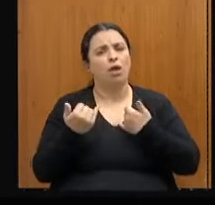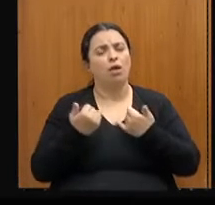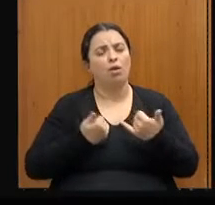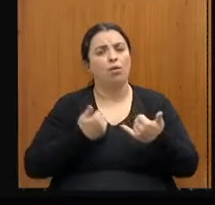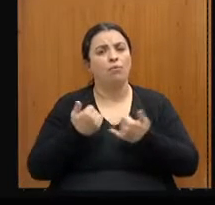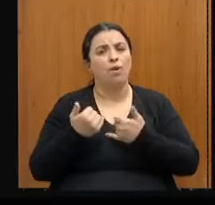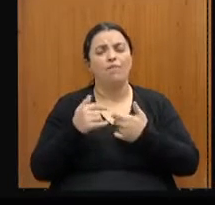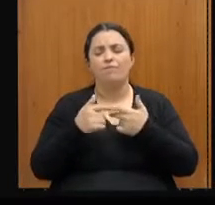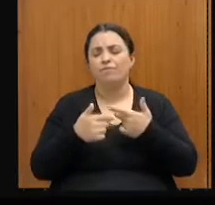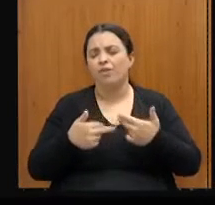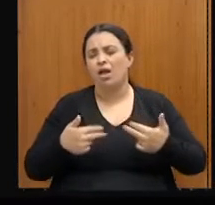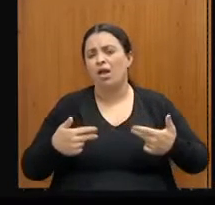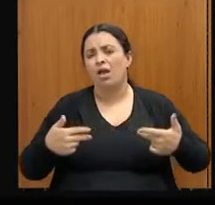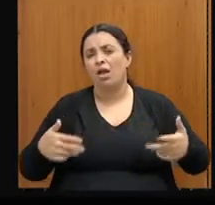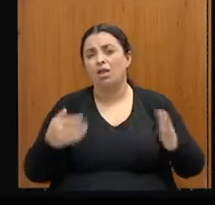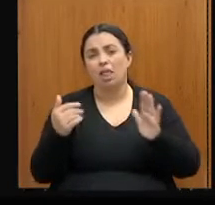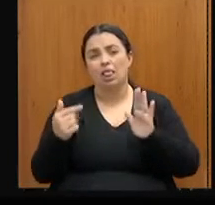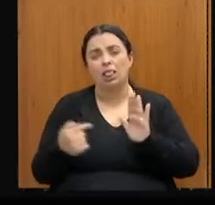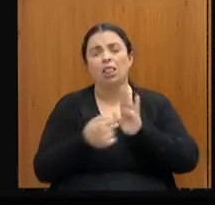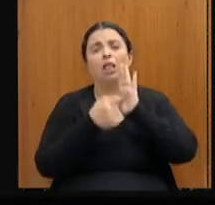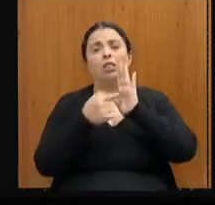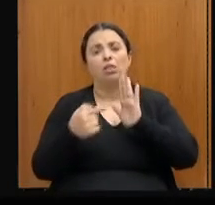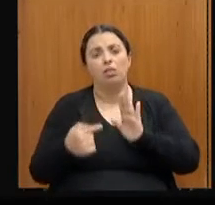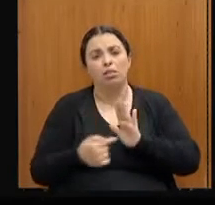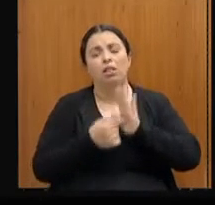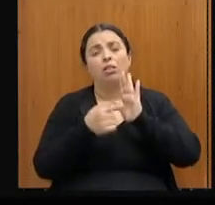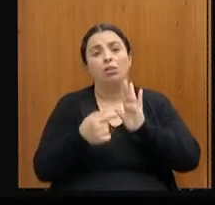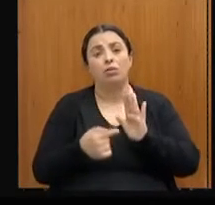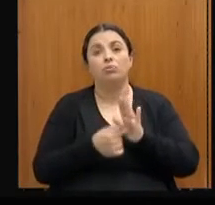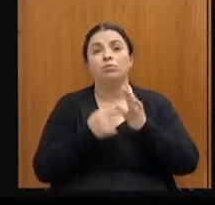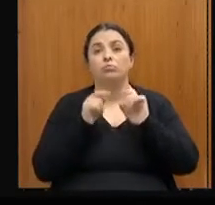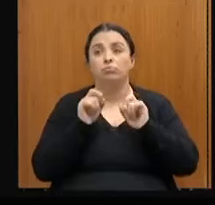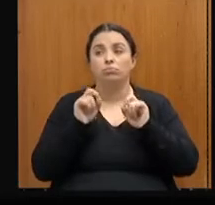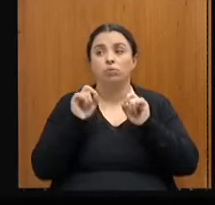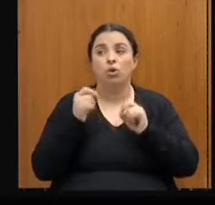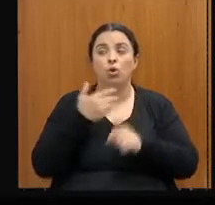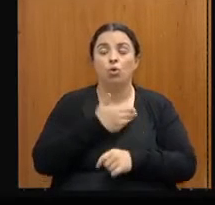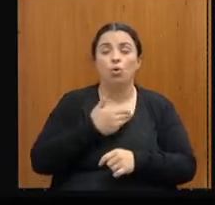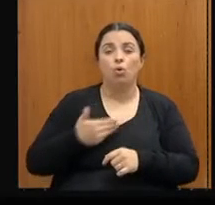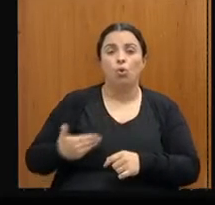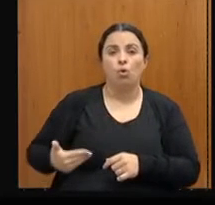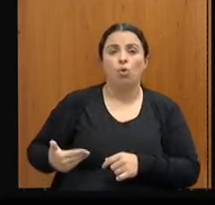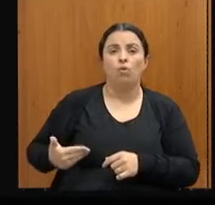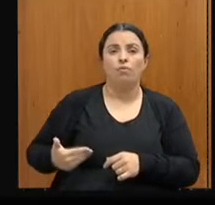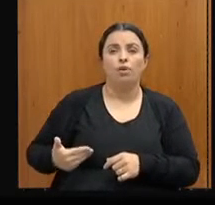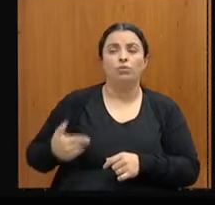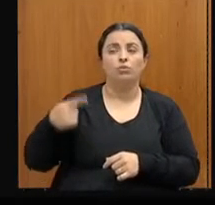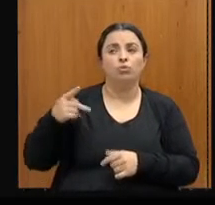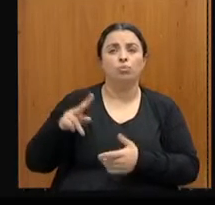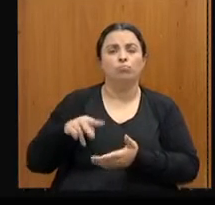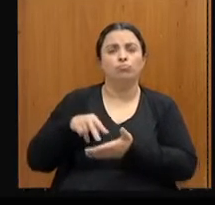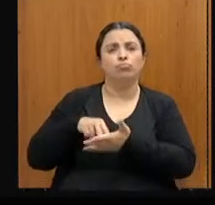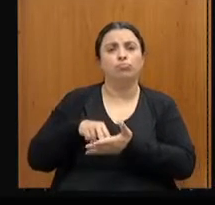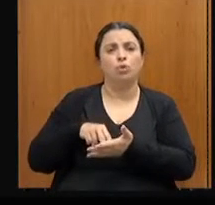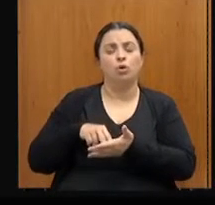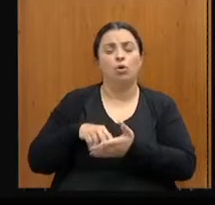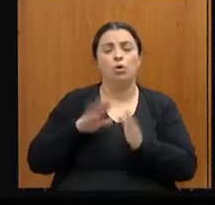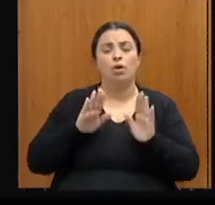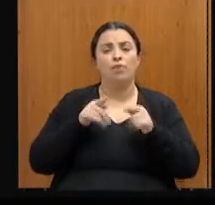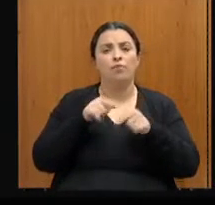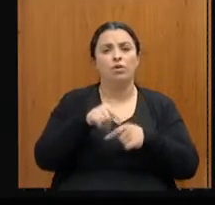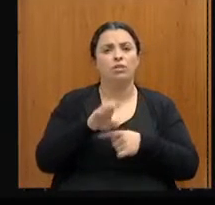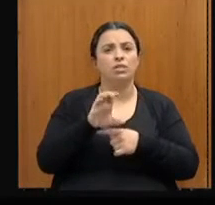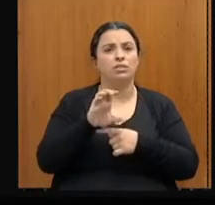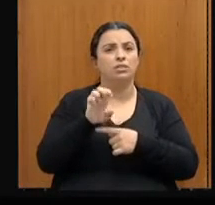bagunça se podemos dizer assim e sobre o comportamento do governo com relação à Scenic à venda